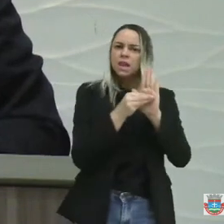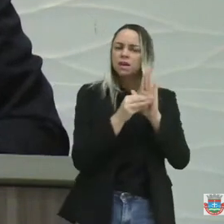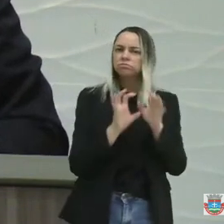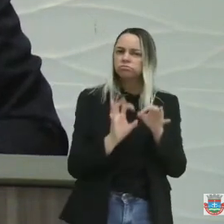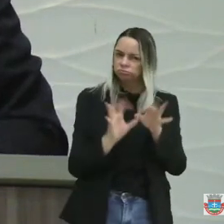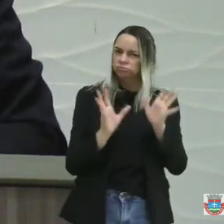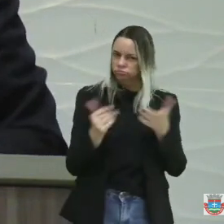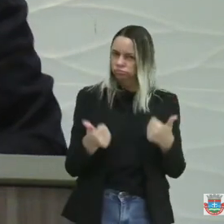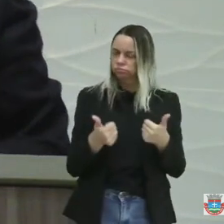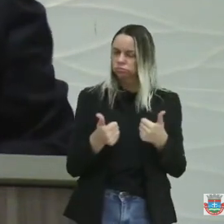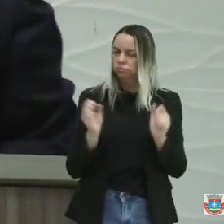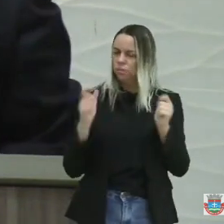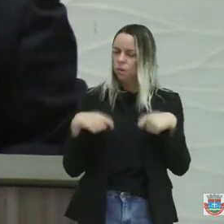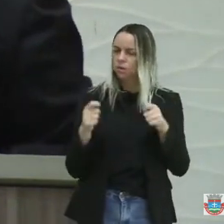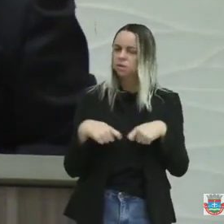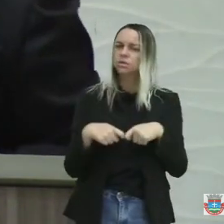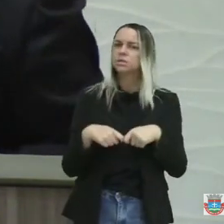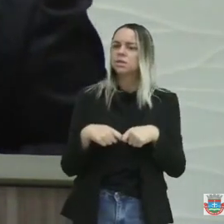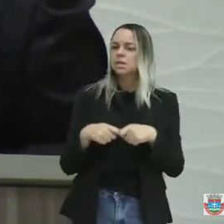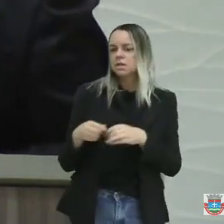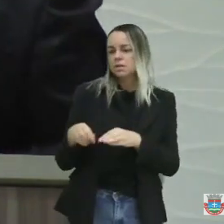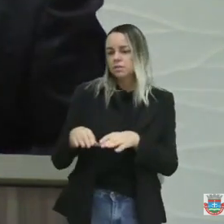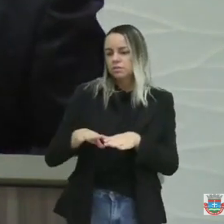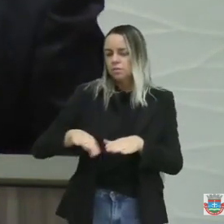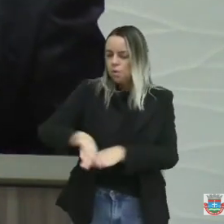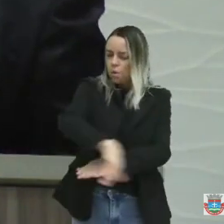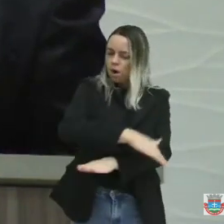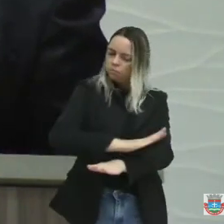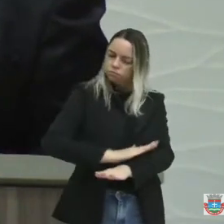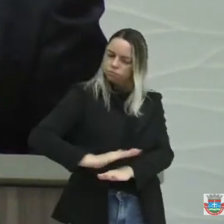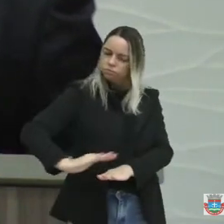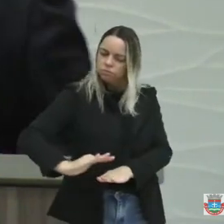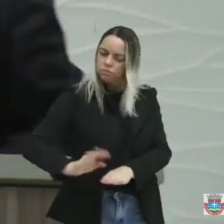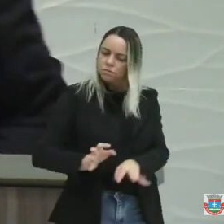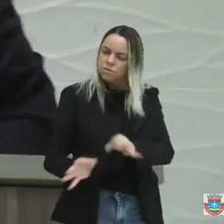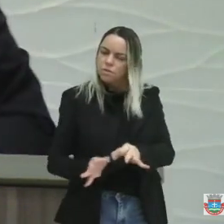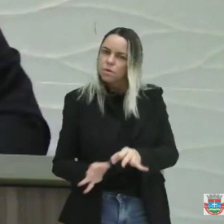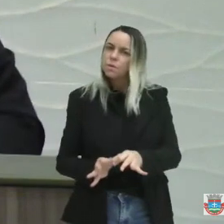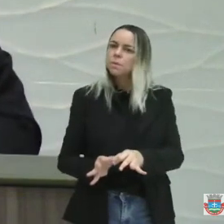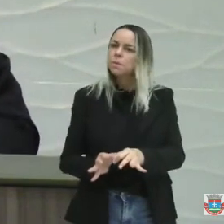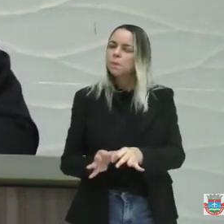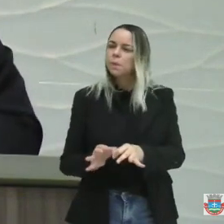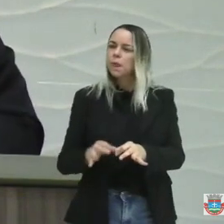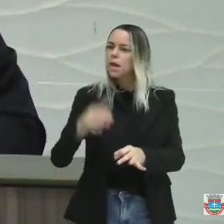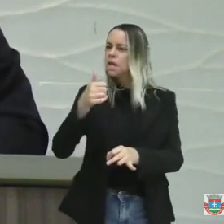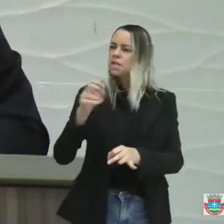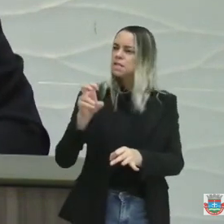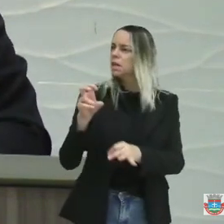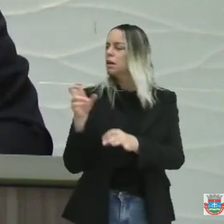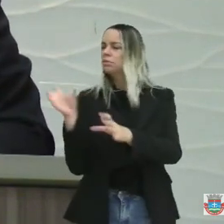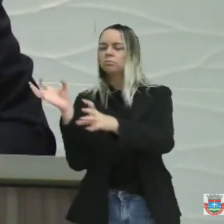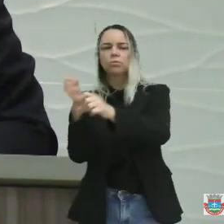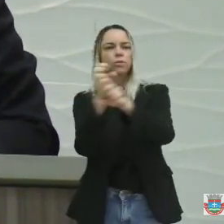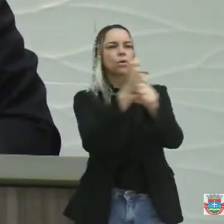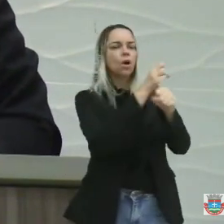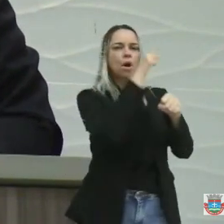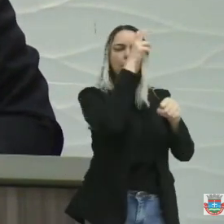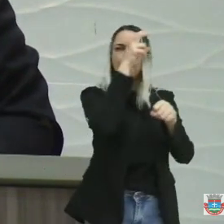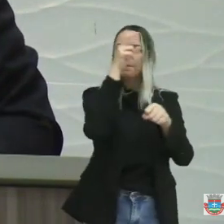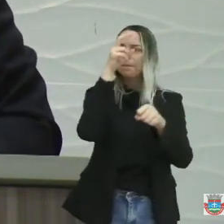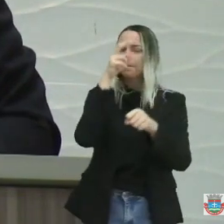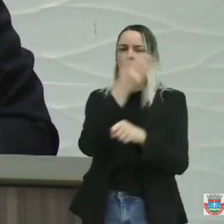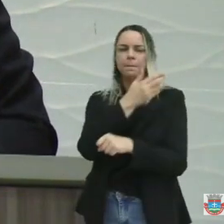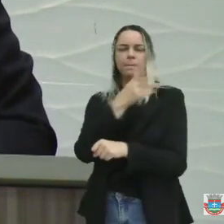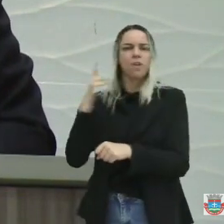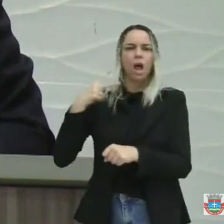emenda impositiva, que é um direito dos 15 vereadores no orçamento do município. A gente aprovou